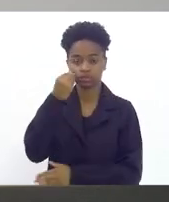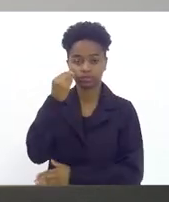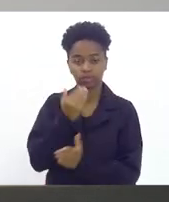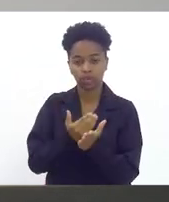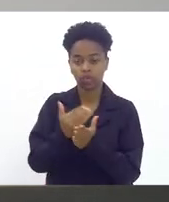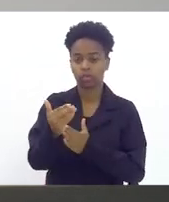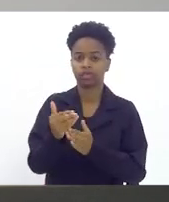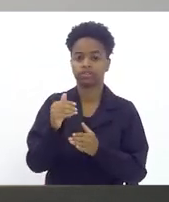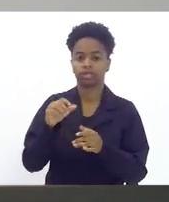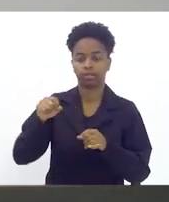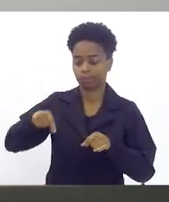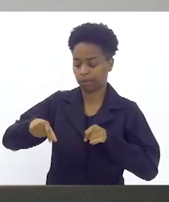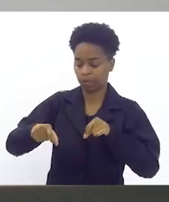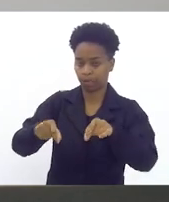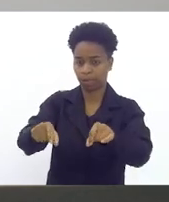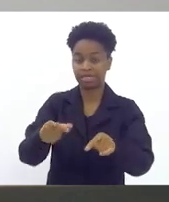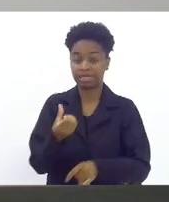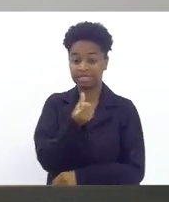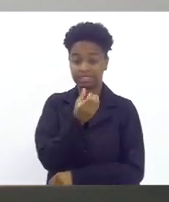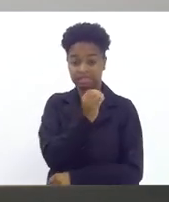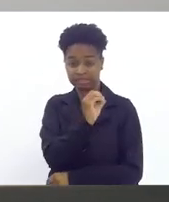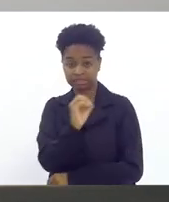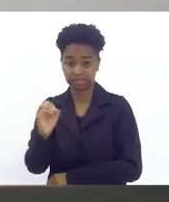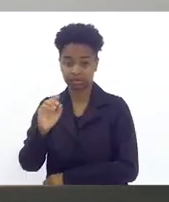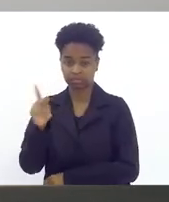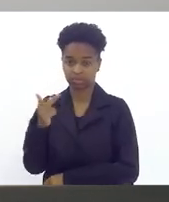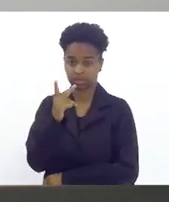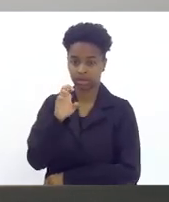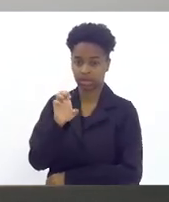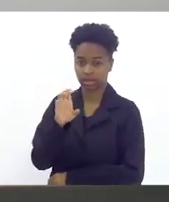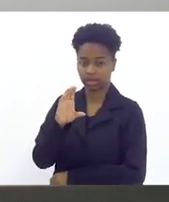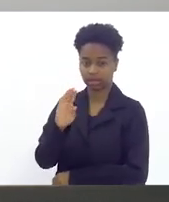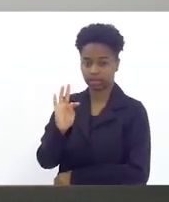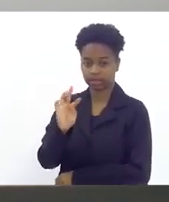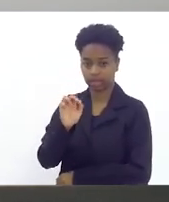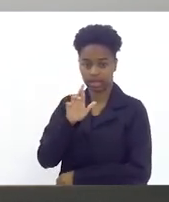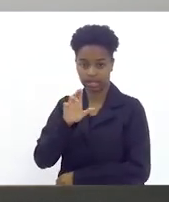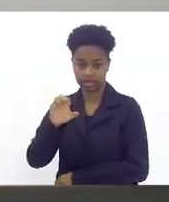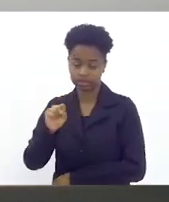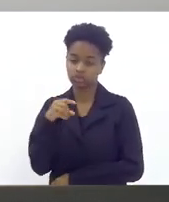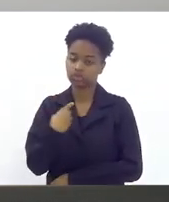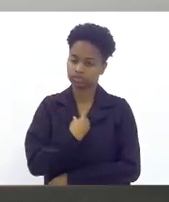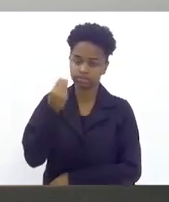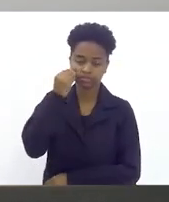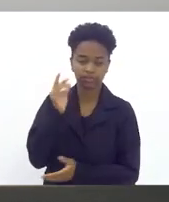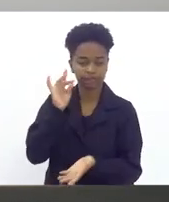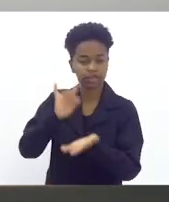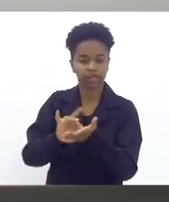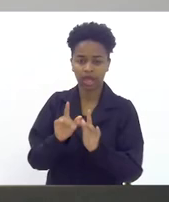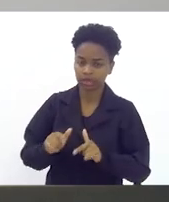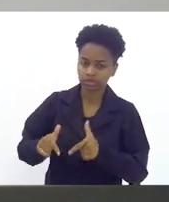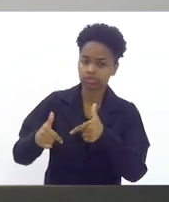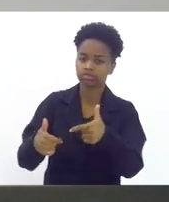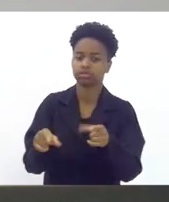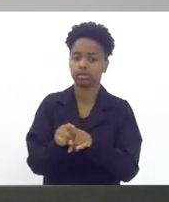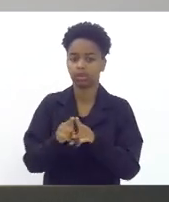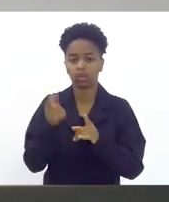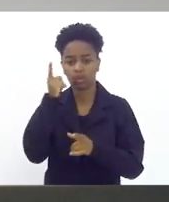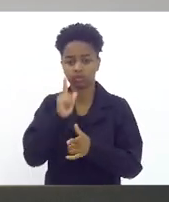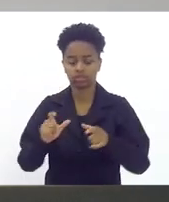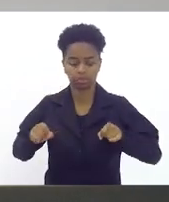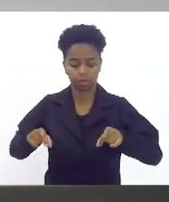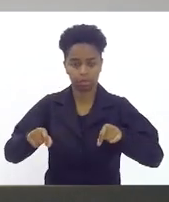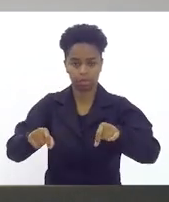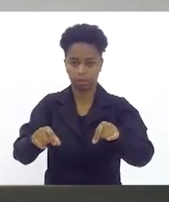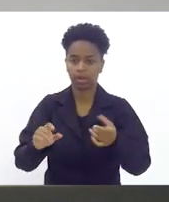a restauração e ainda esse ano de 600 hectares então para a gente conseguir de fato executar e implementar a execução desses